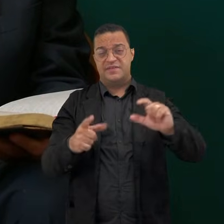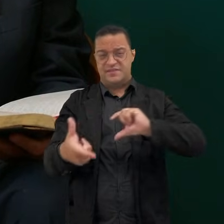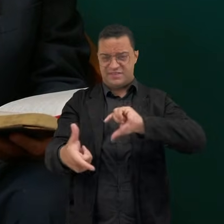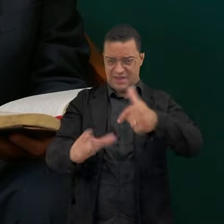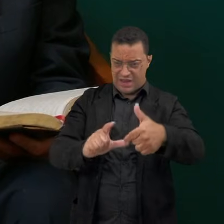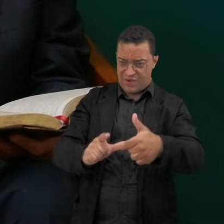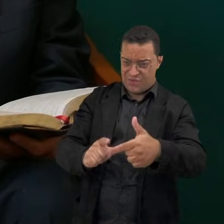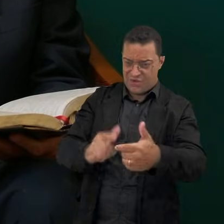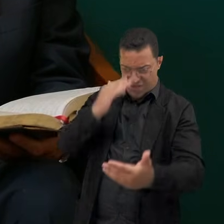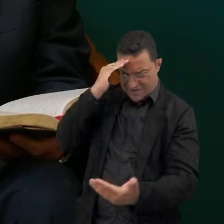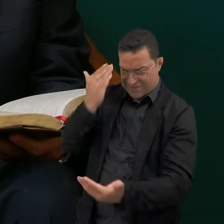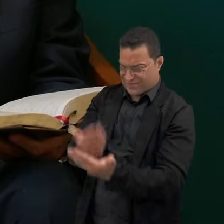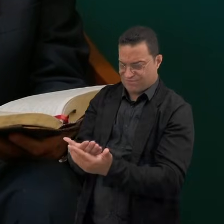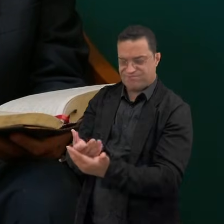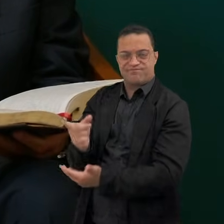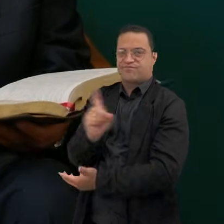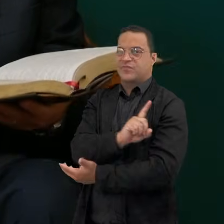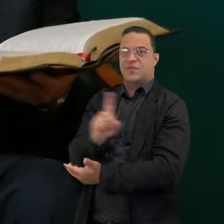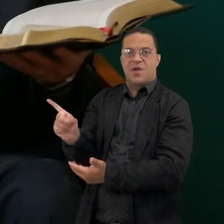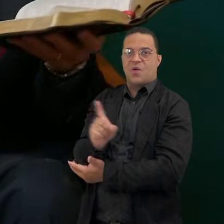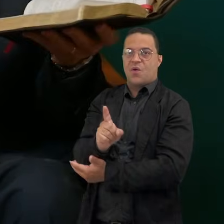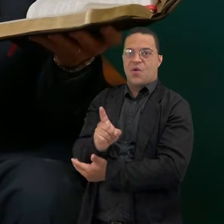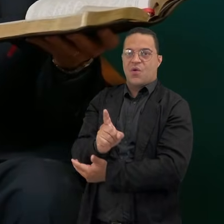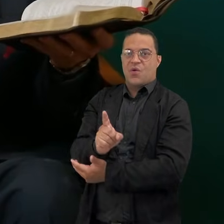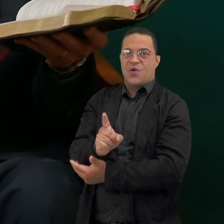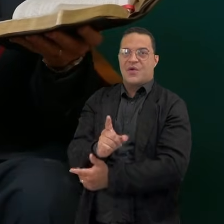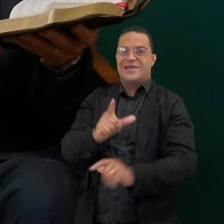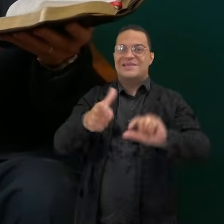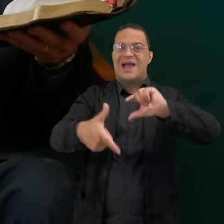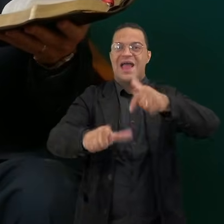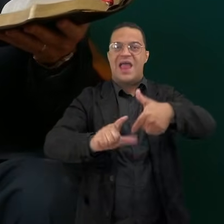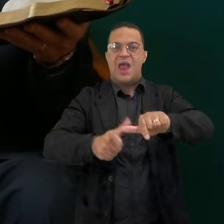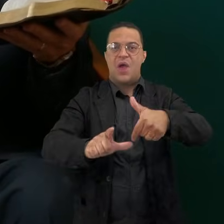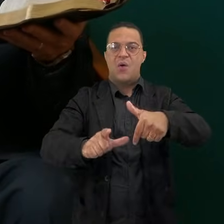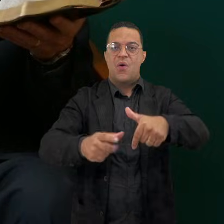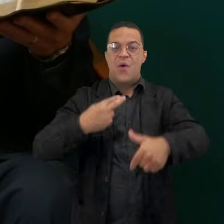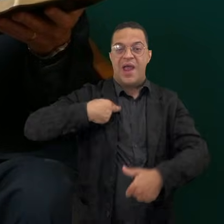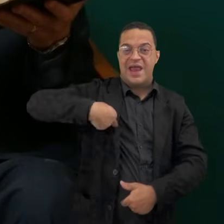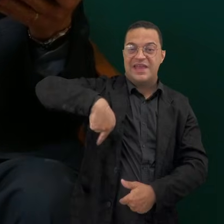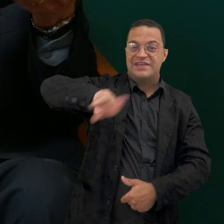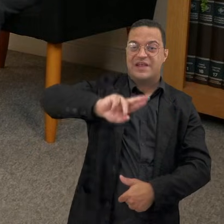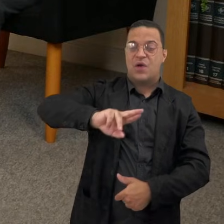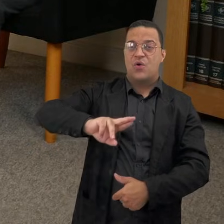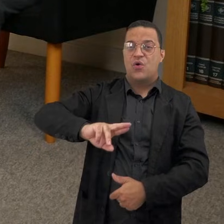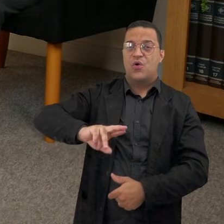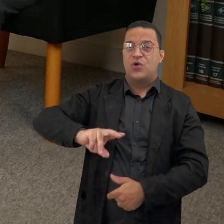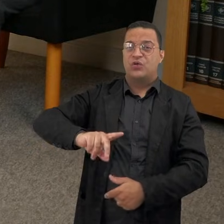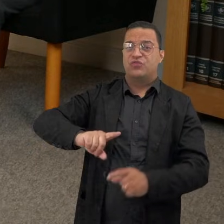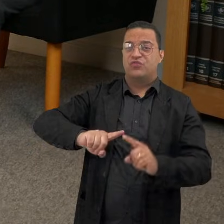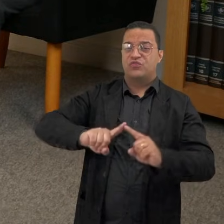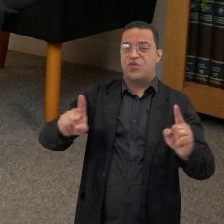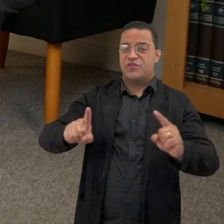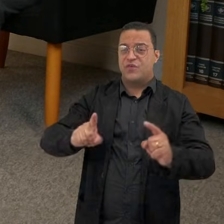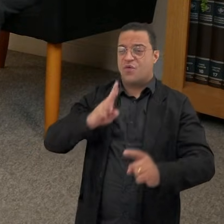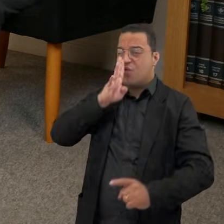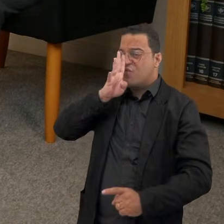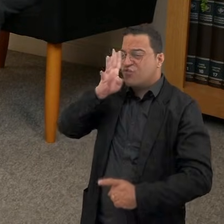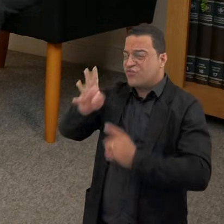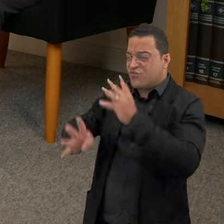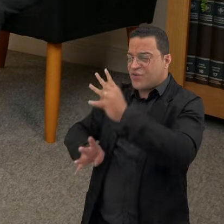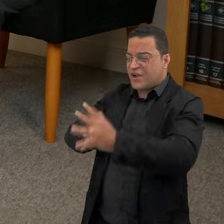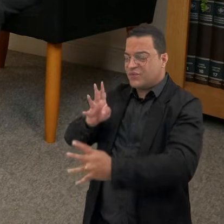Jesus, ele estava preocupado só com a sua religiosidade. As folhas, as aparências. Só aparência, benefício para essa